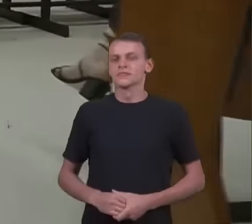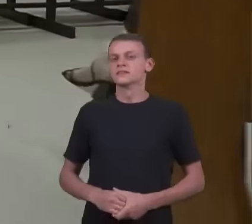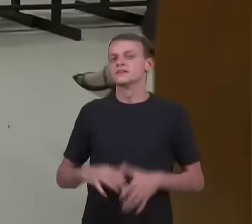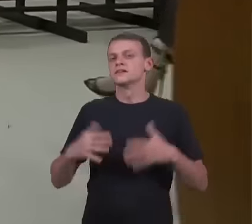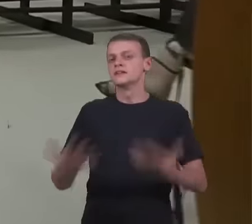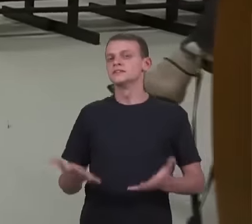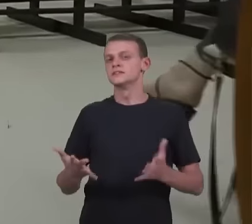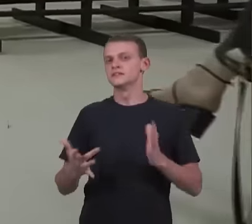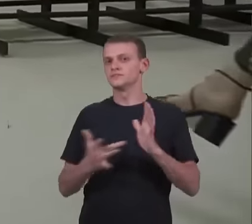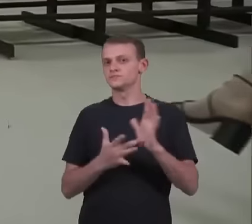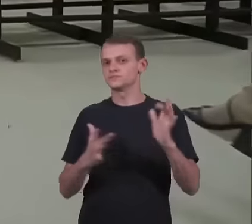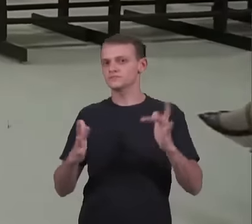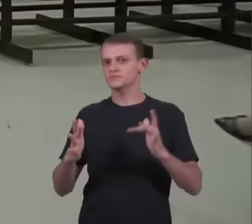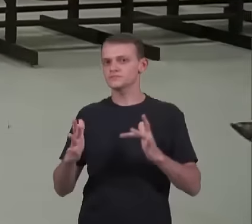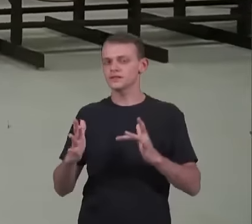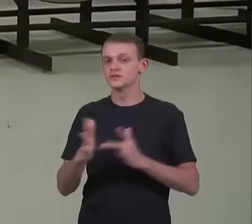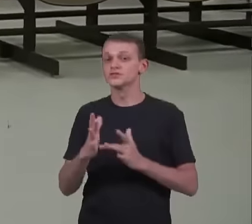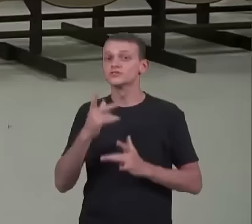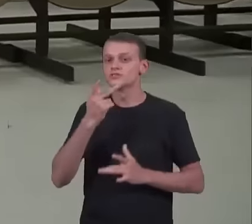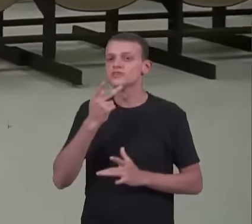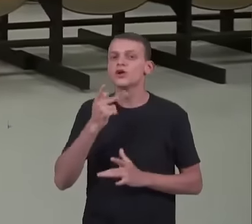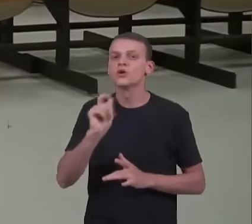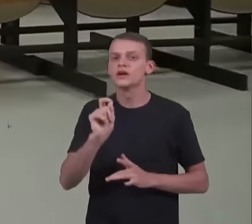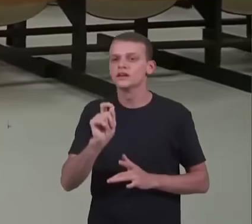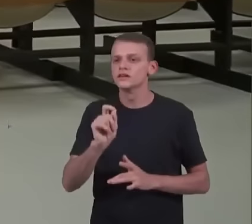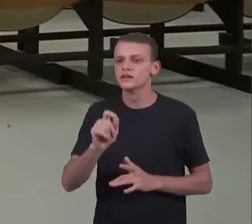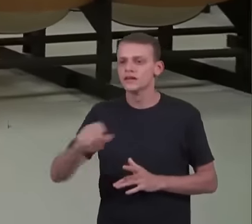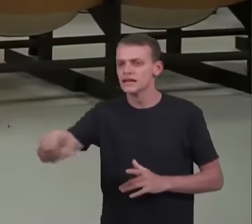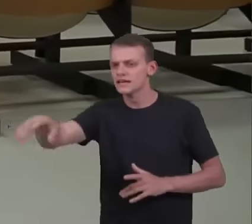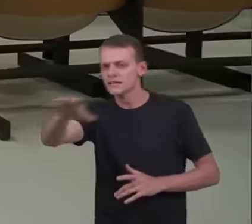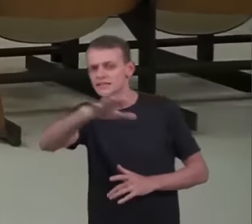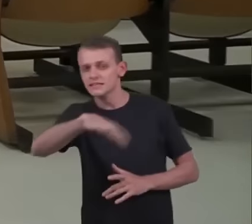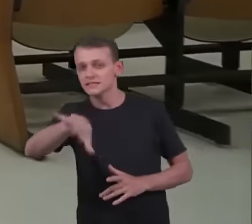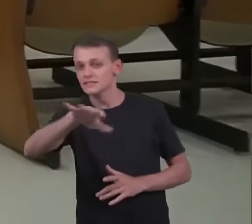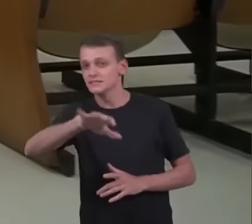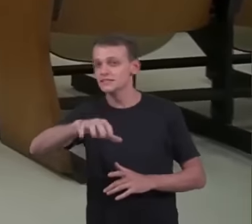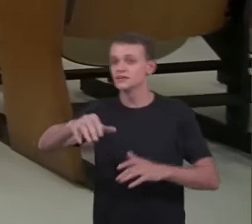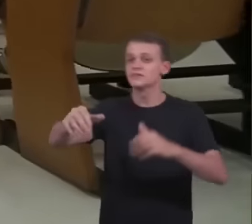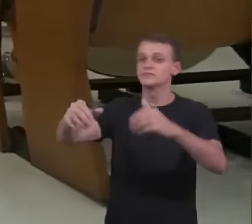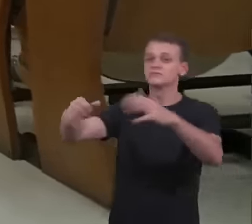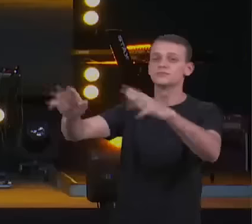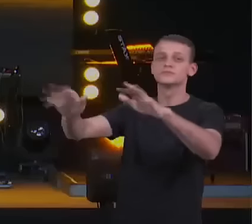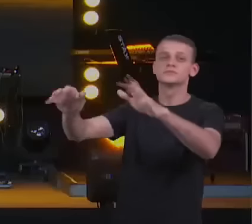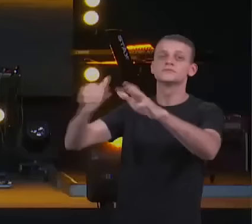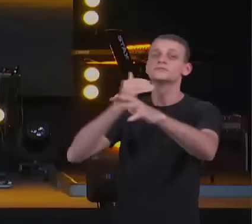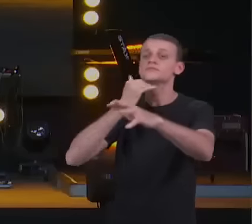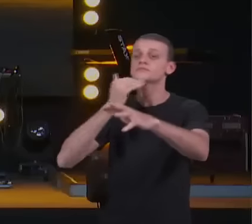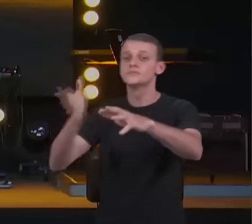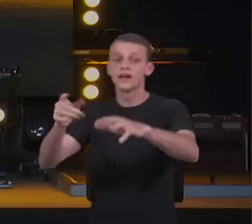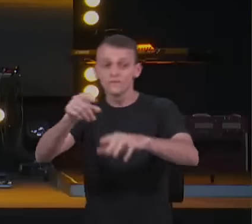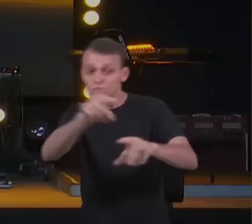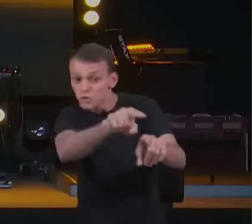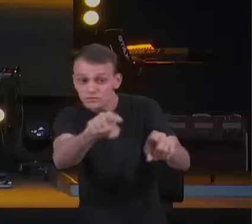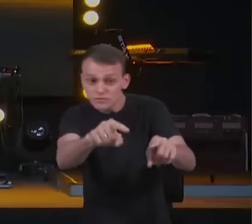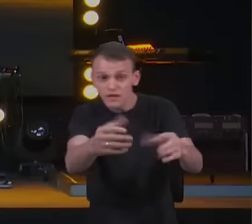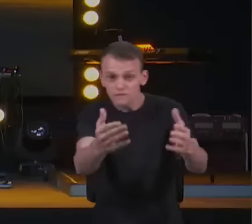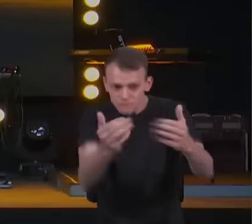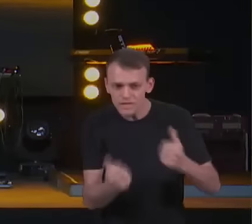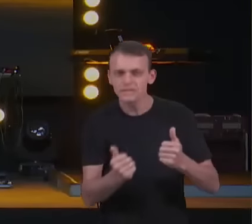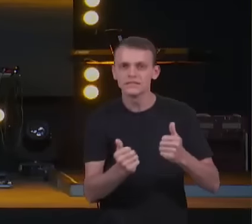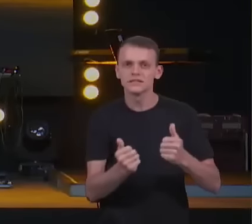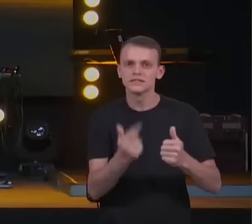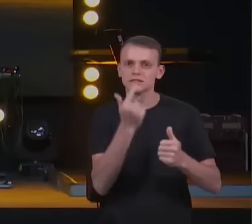Então, Jesus colocou todos para fora. E o princípio é, coloque na sala as pessoas interessadas.